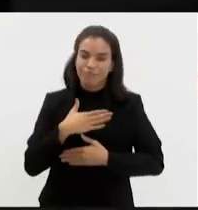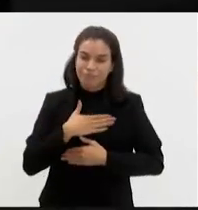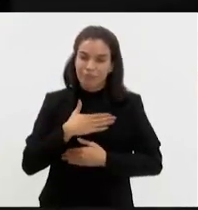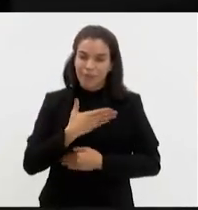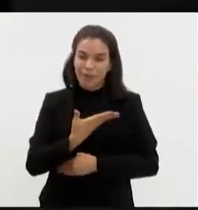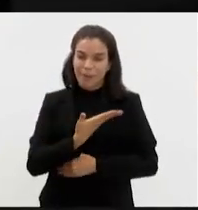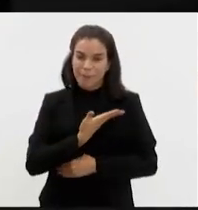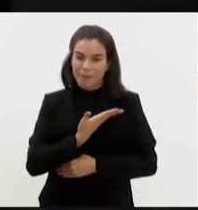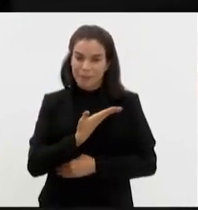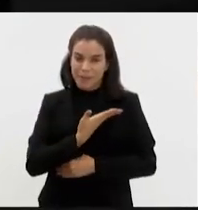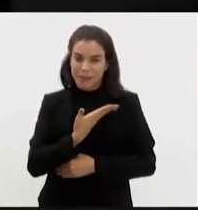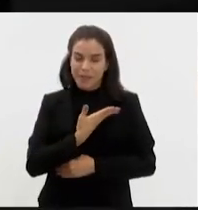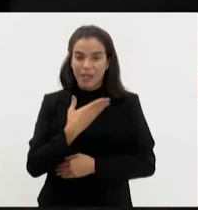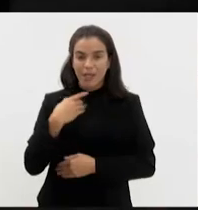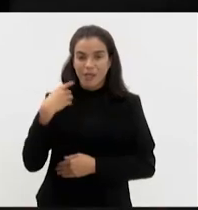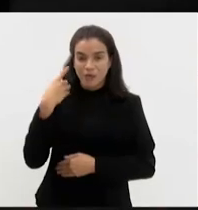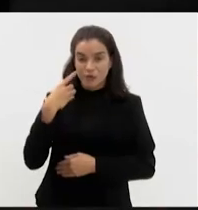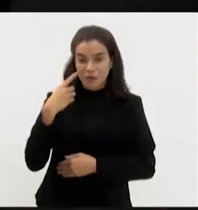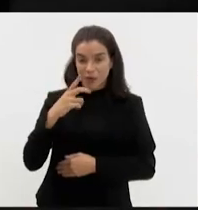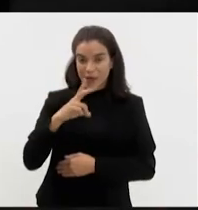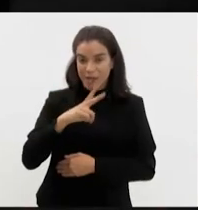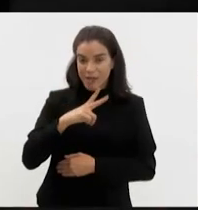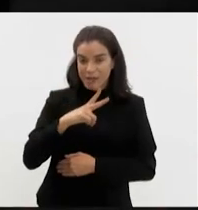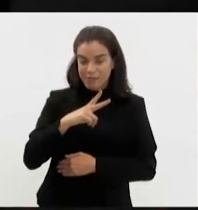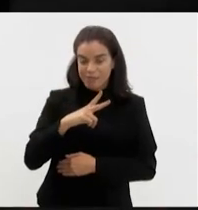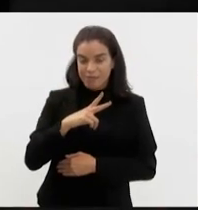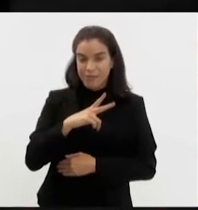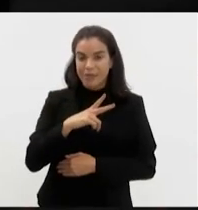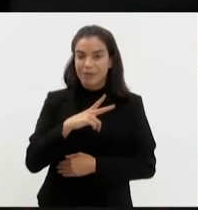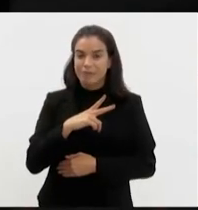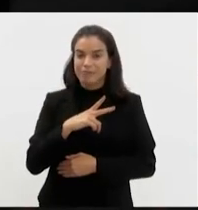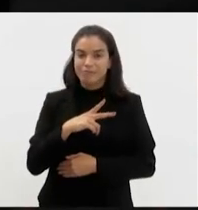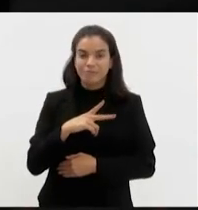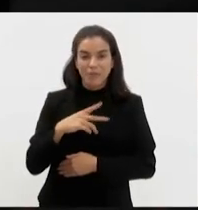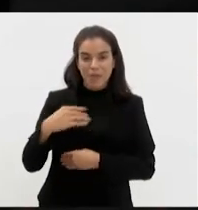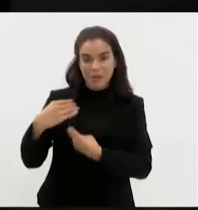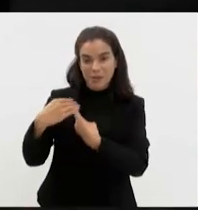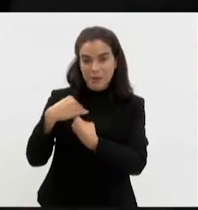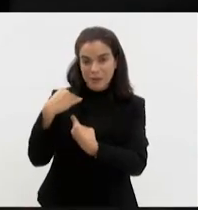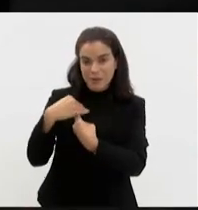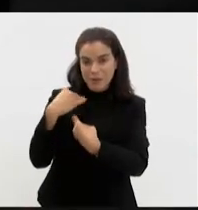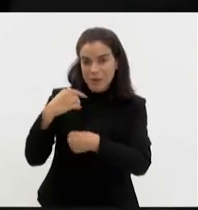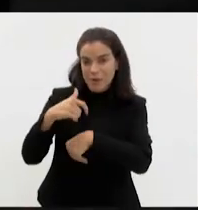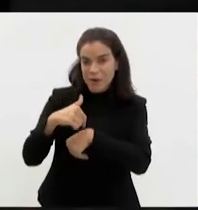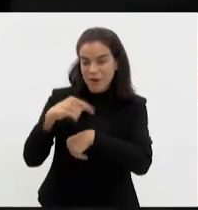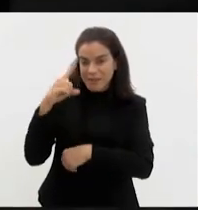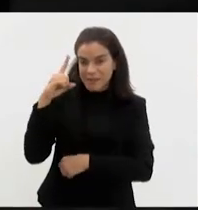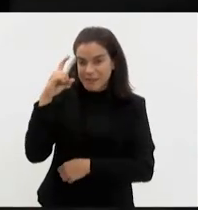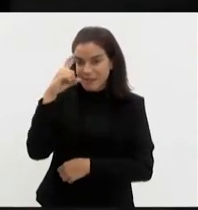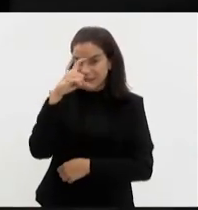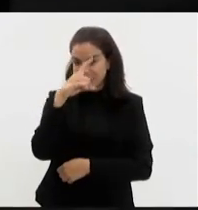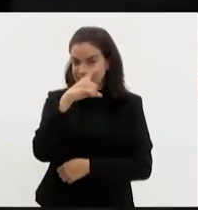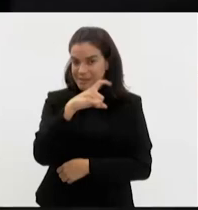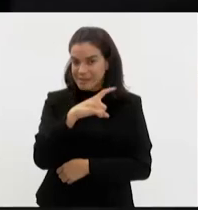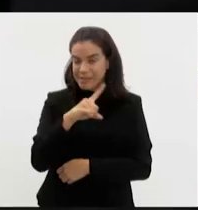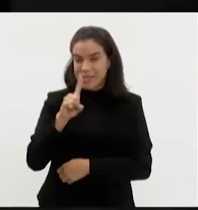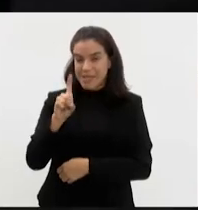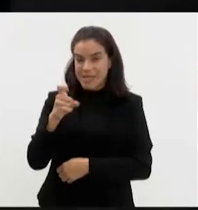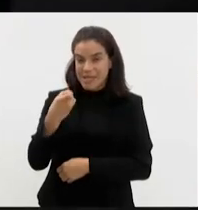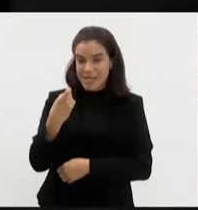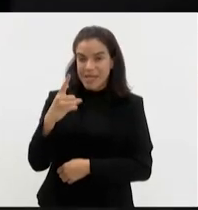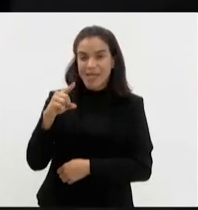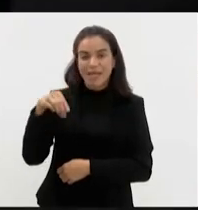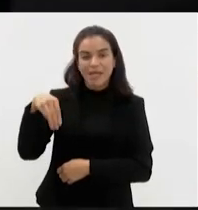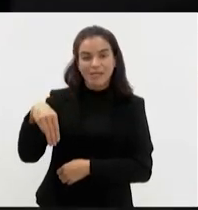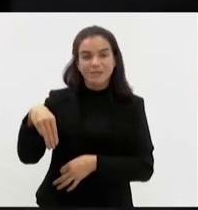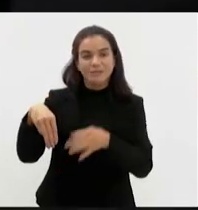amiga minha advogada pessoa porque ten um apreço enorme minha conselheira das horas difíceis Nossa ex-ministra